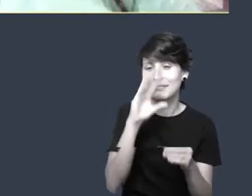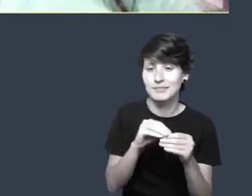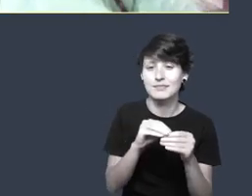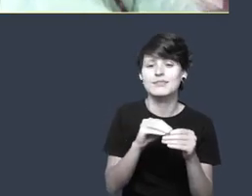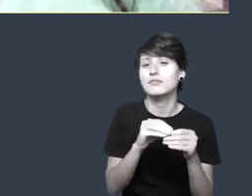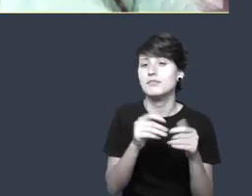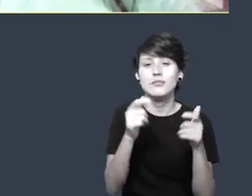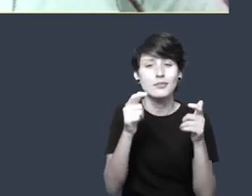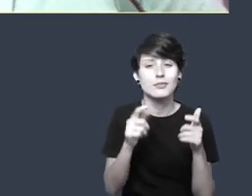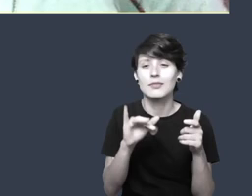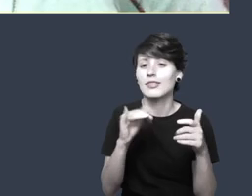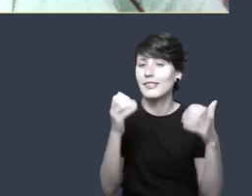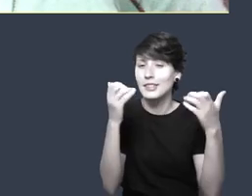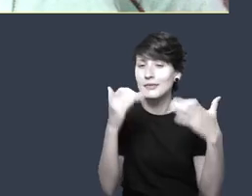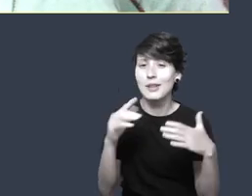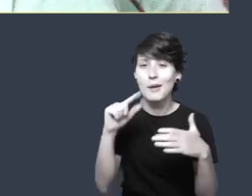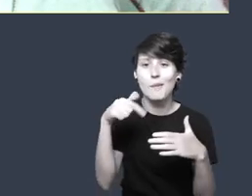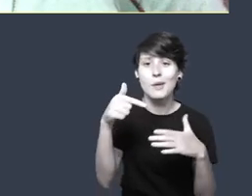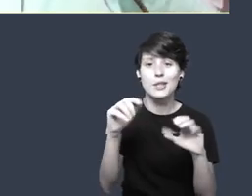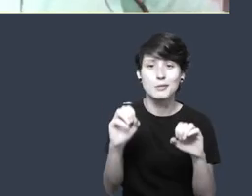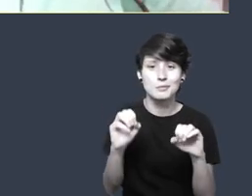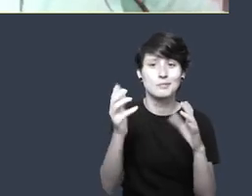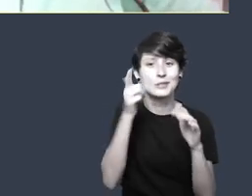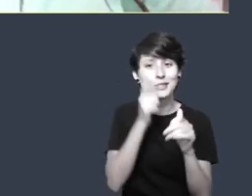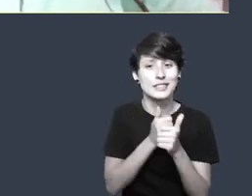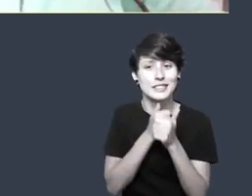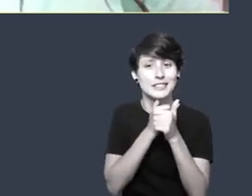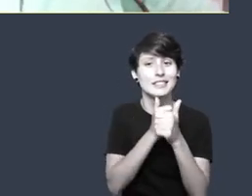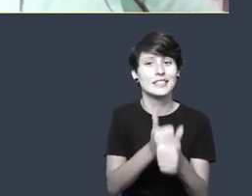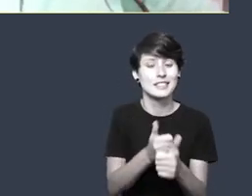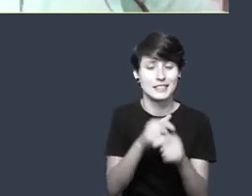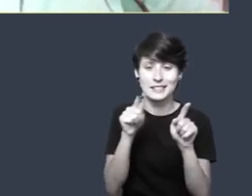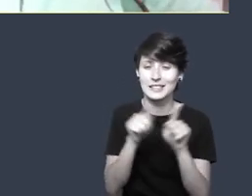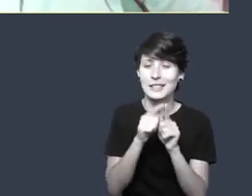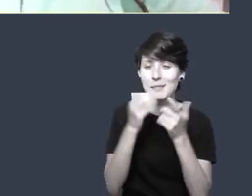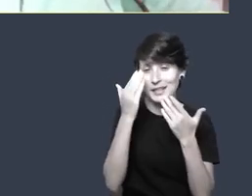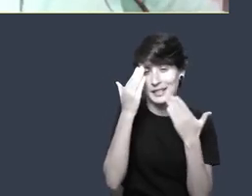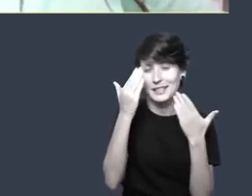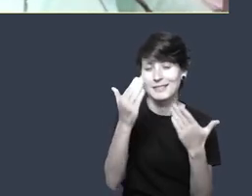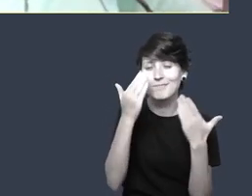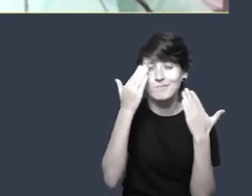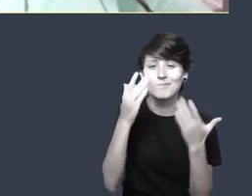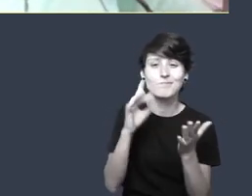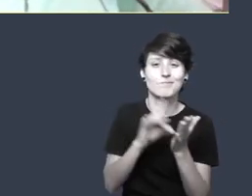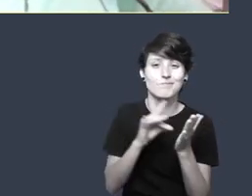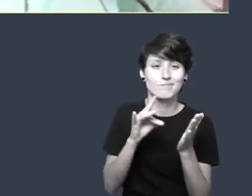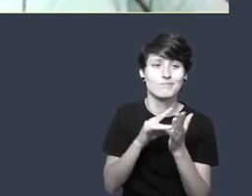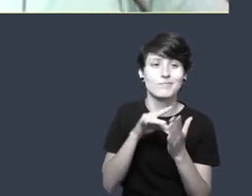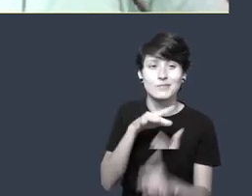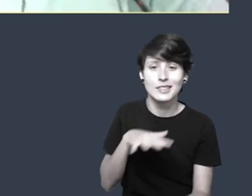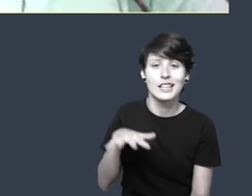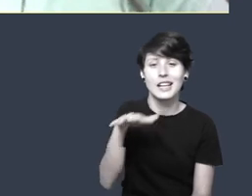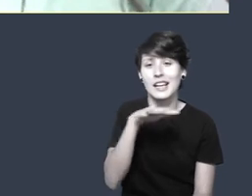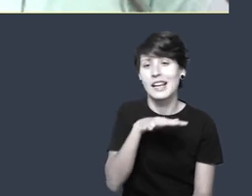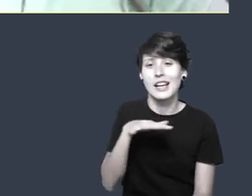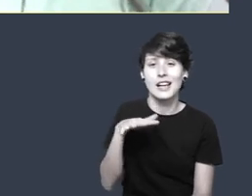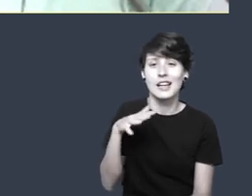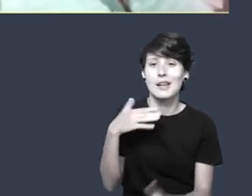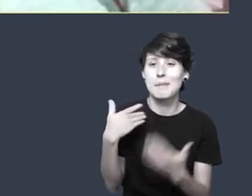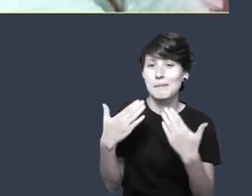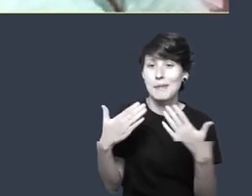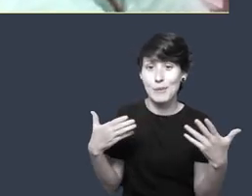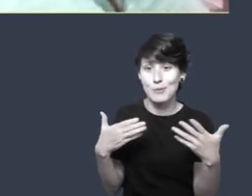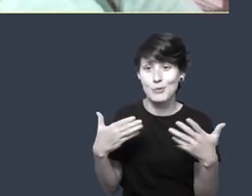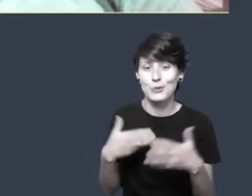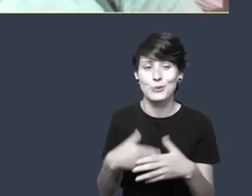ela vai estar falando nos próximos aí para a gente seguir ela. E já agradecendo muito, muito mesmo por essa mesa de hoje e por esse papo.